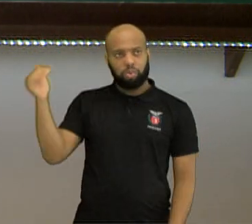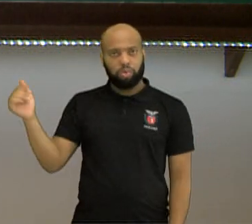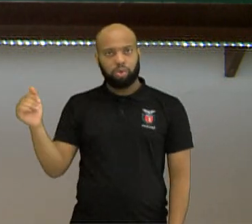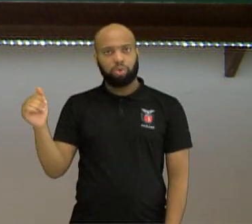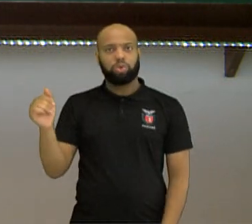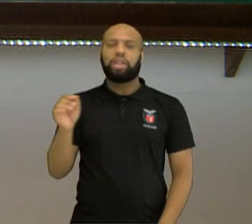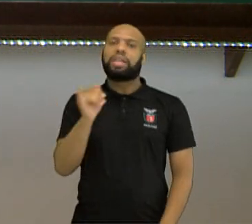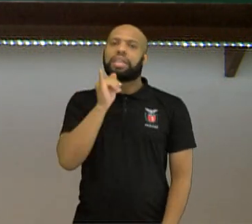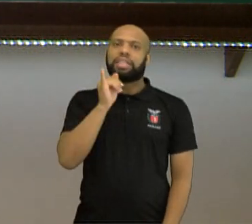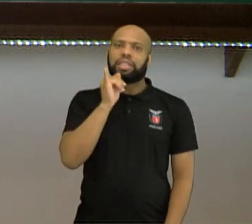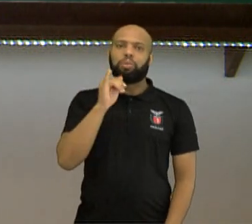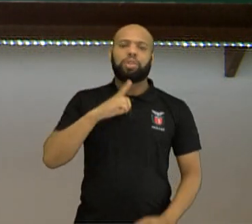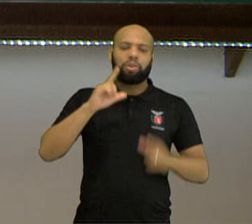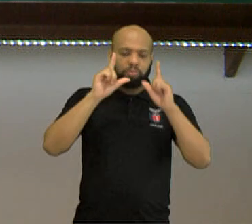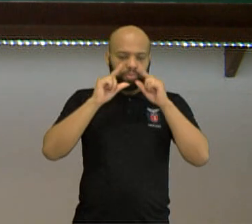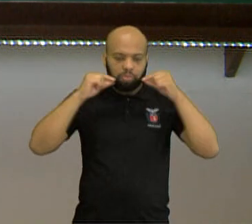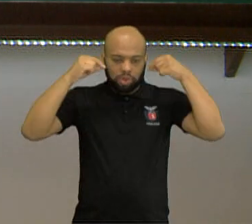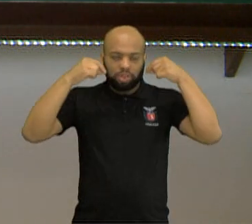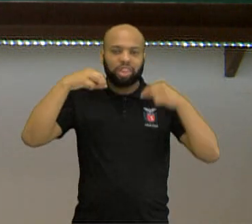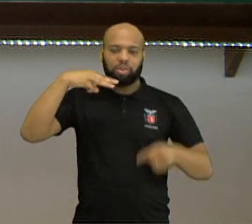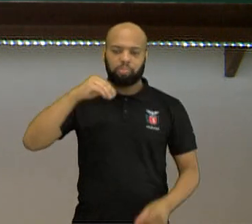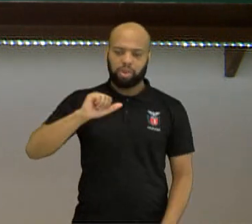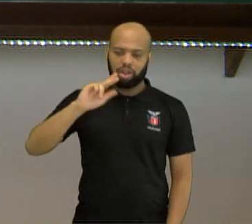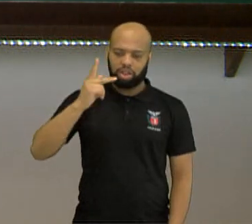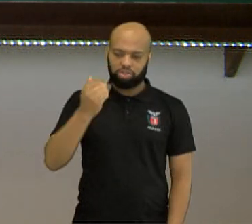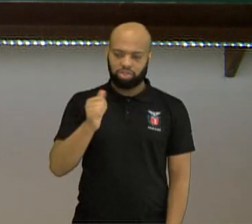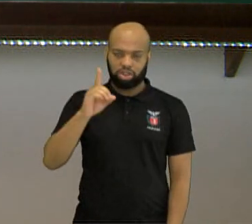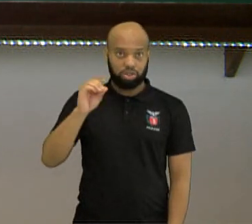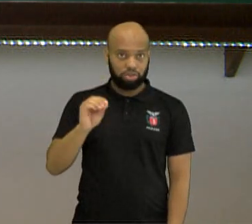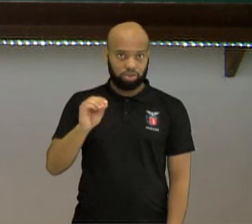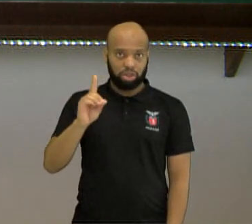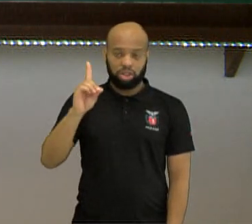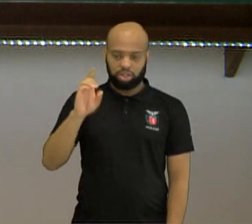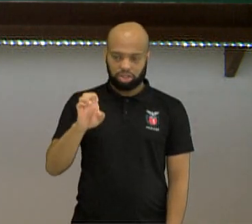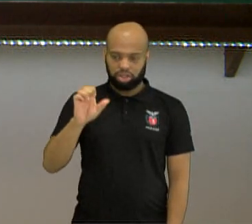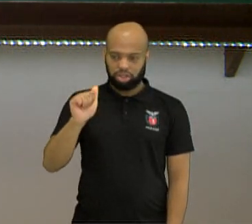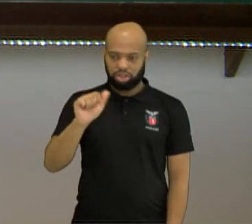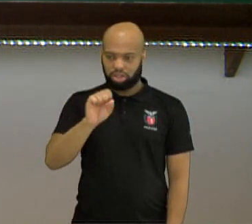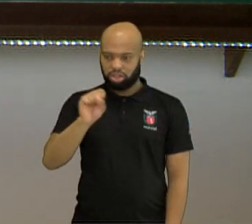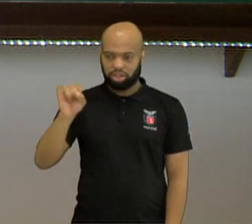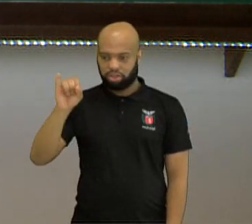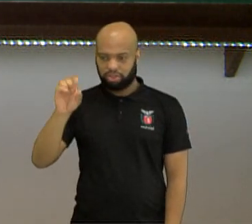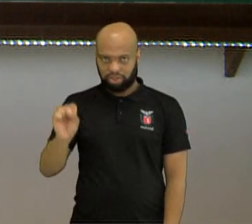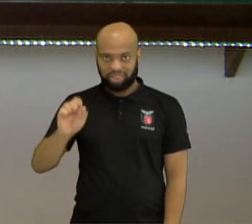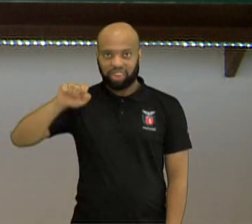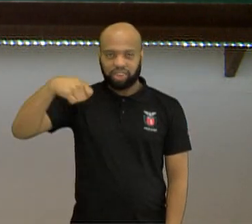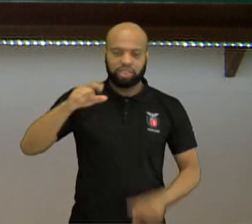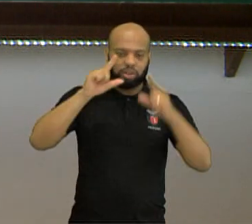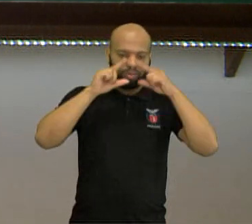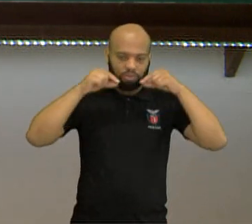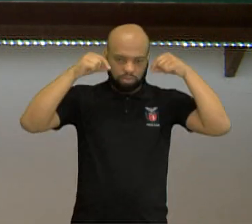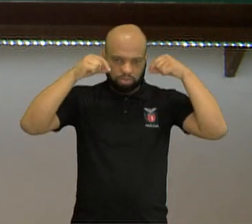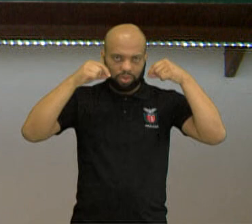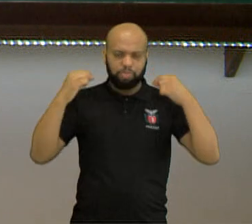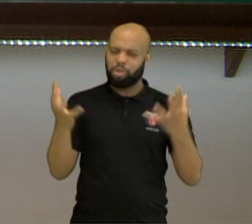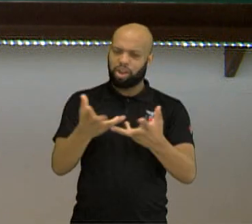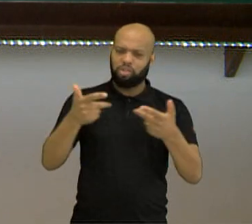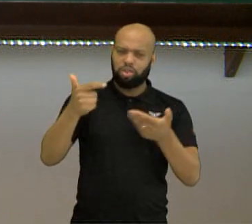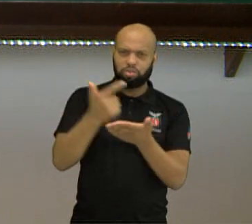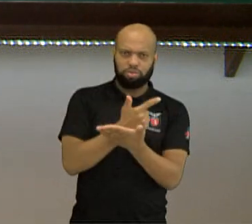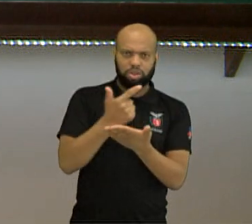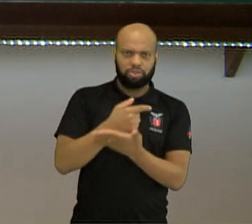de Assis, por exemplo, são contos que são maravilhosos de serem lidos. Você já leu